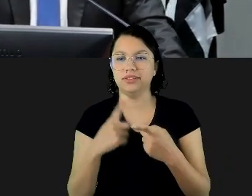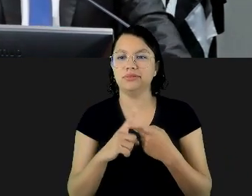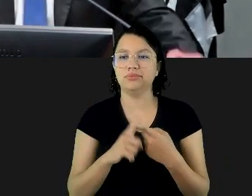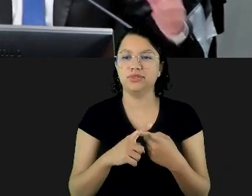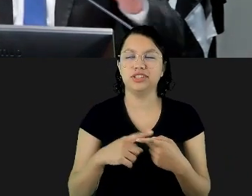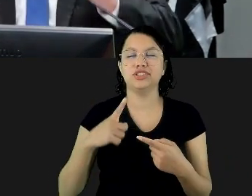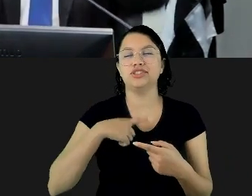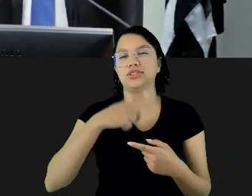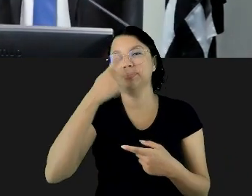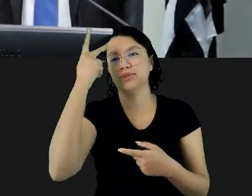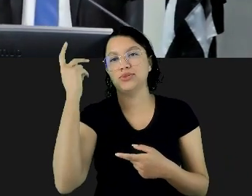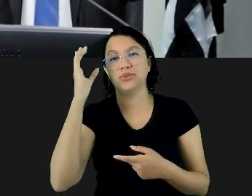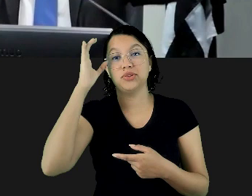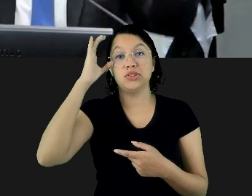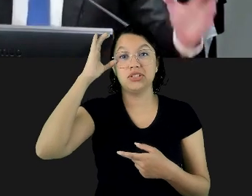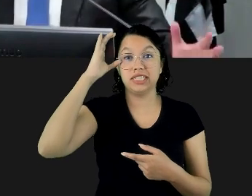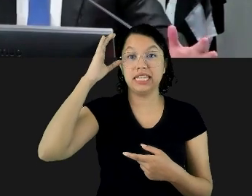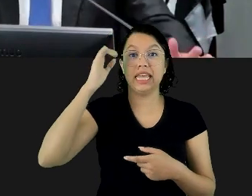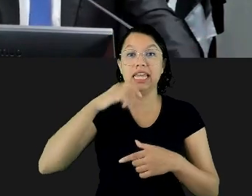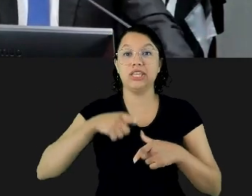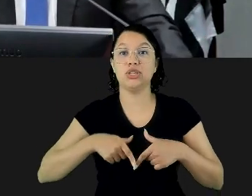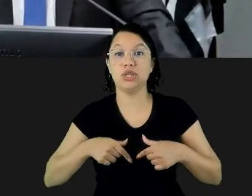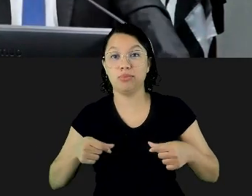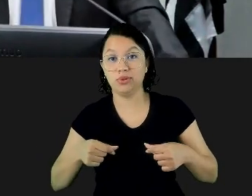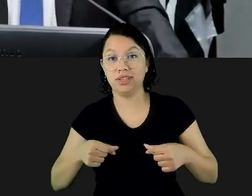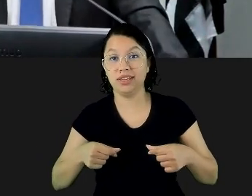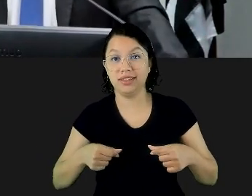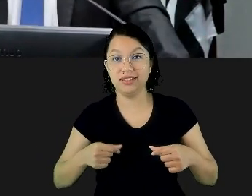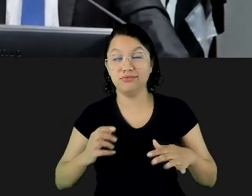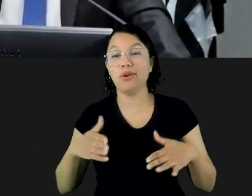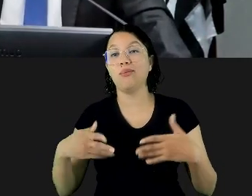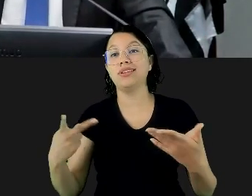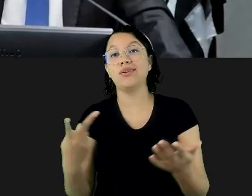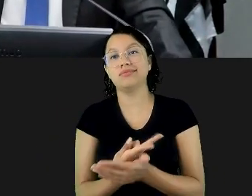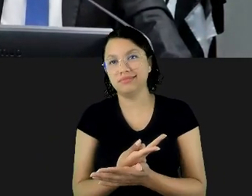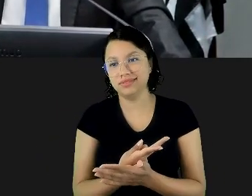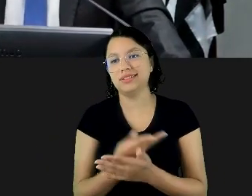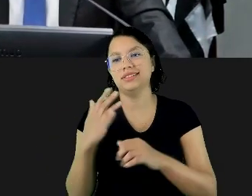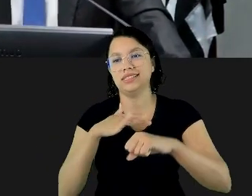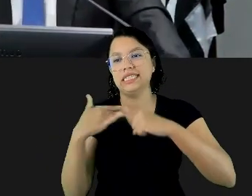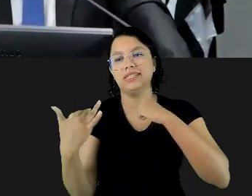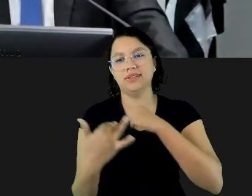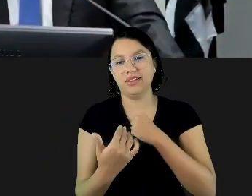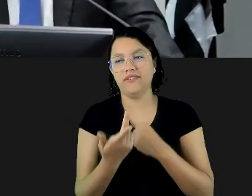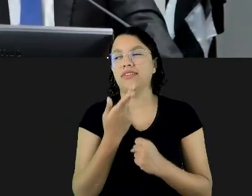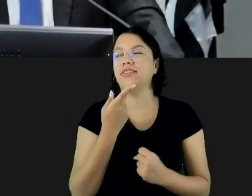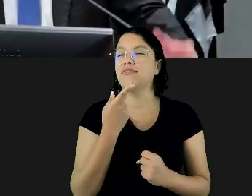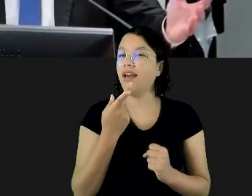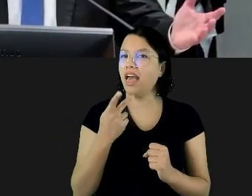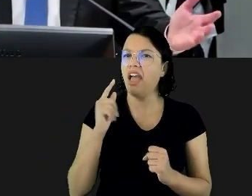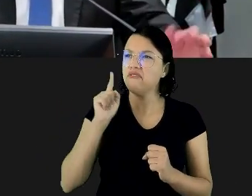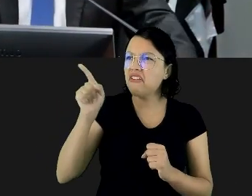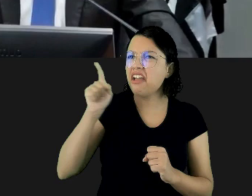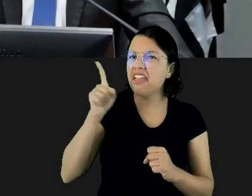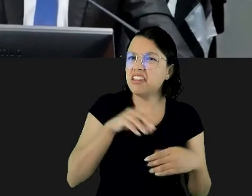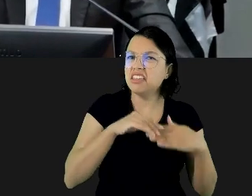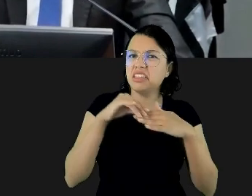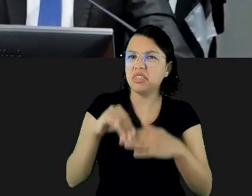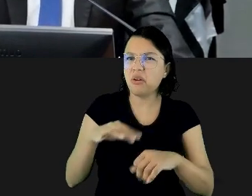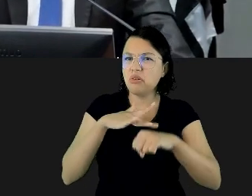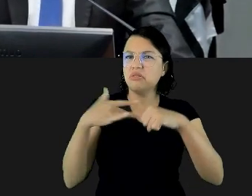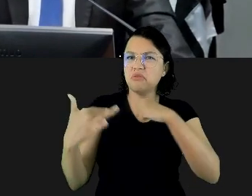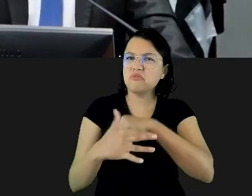japonês, e foi logo que saiu a Covid, e aí falaram, foi o Nelsinho que trouxe isso para nós, que não sei o quê, a oposição, lógico,